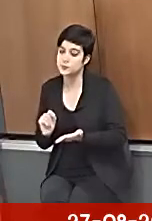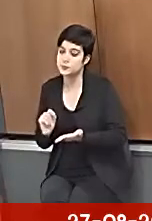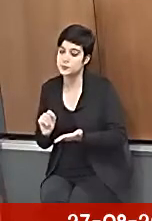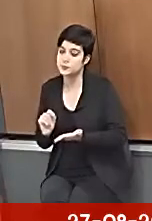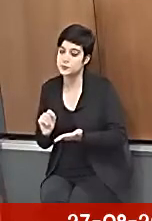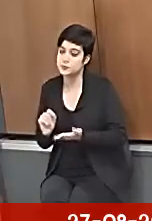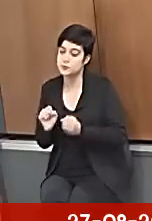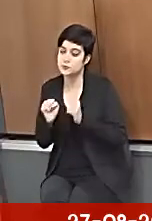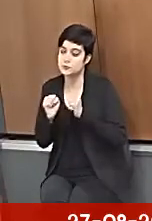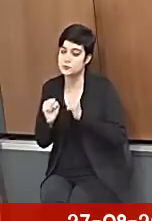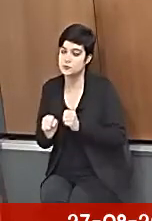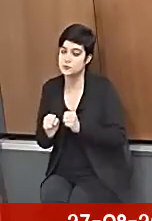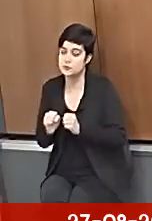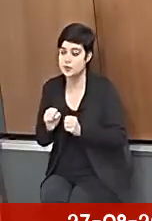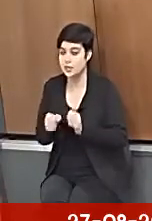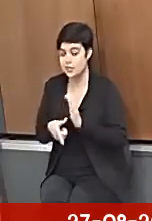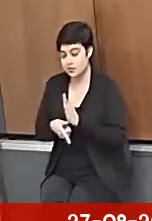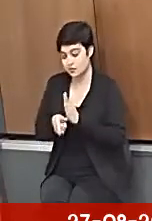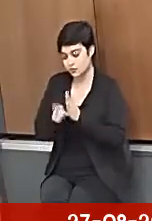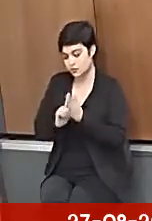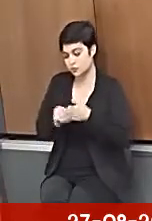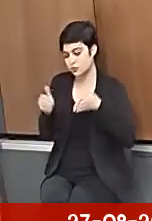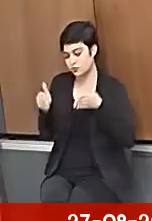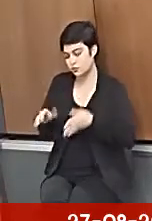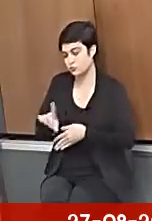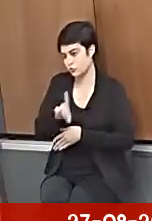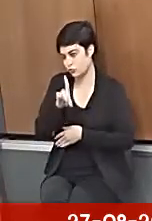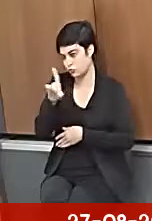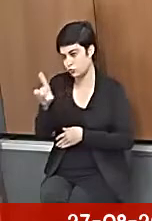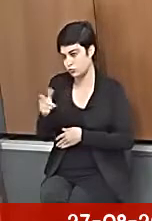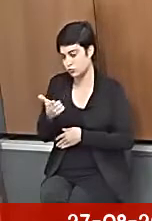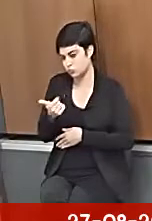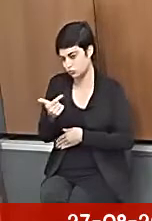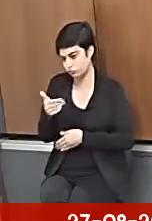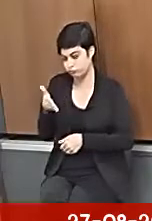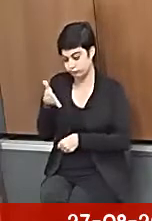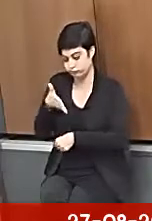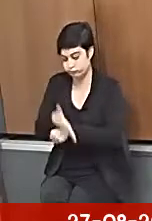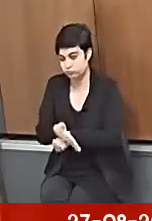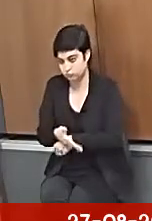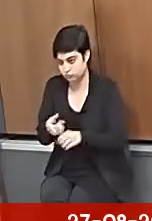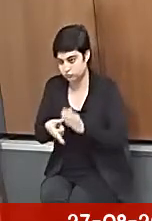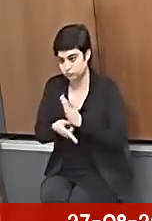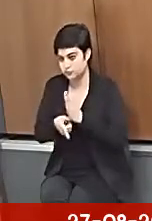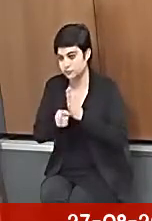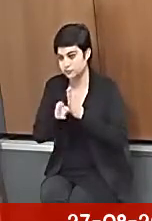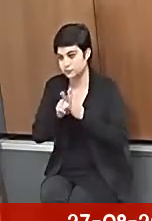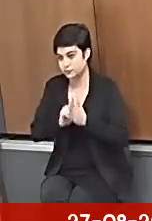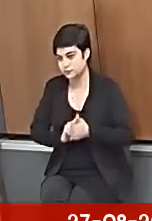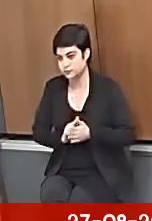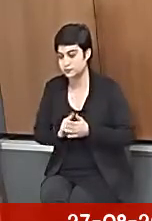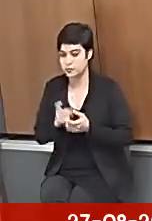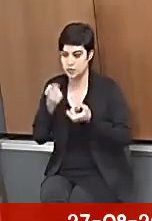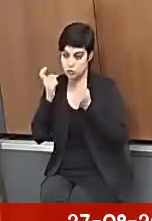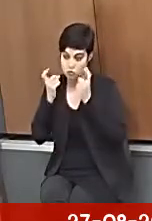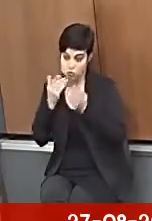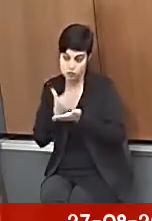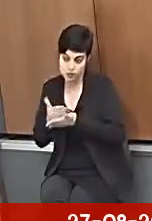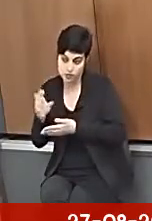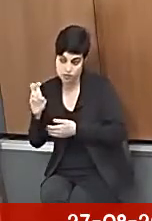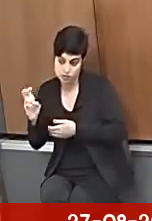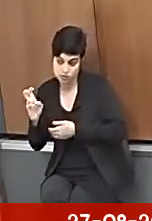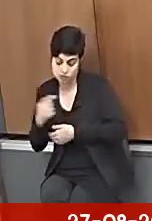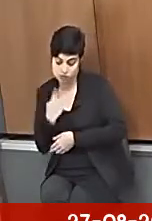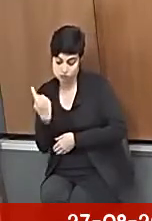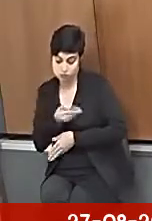possa estar mais cedo no dia 12 até para otimizar a nossa agenda não como reunião às 17 horas a